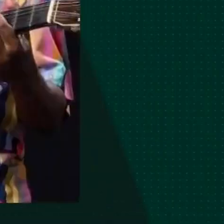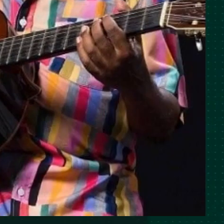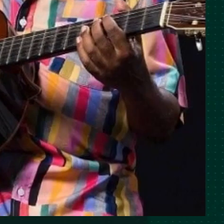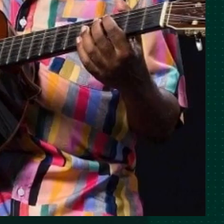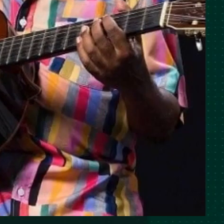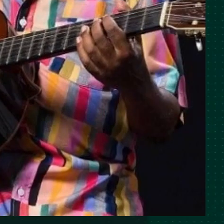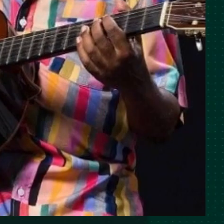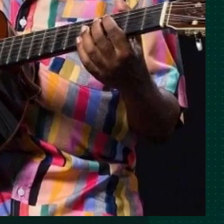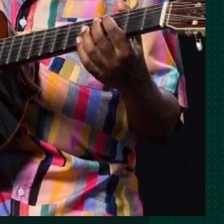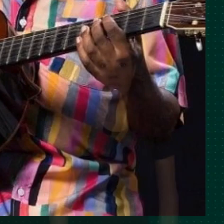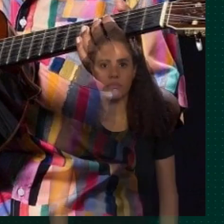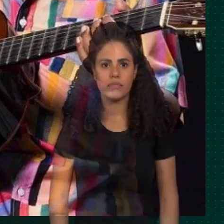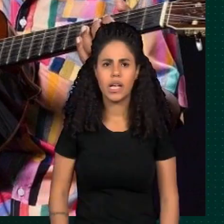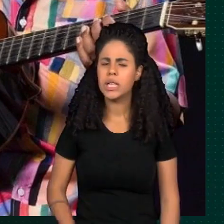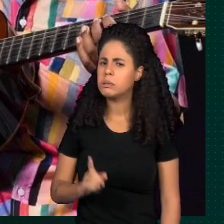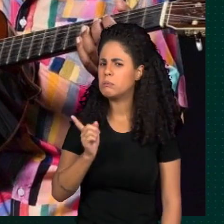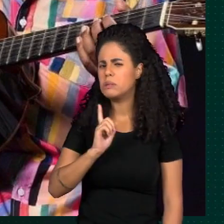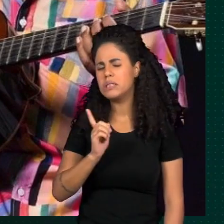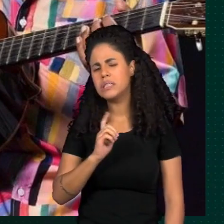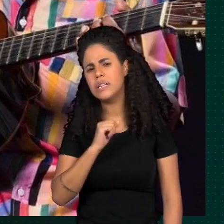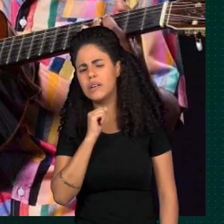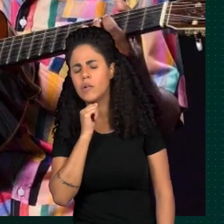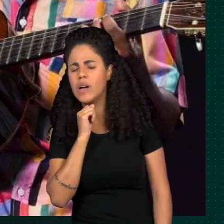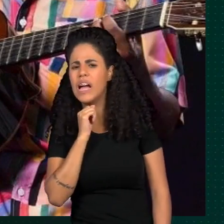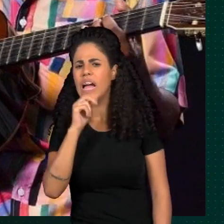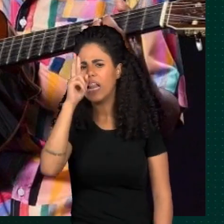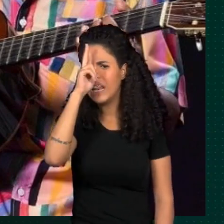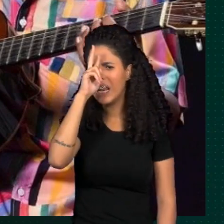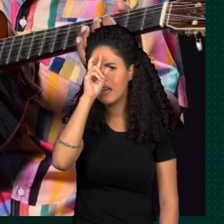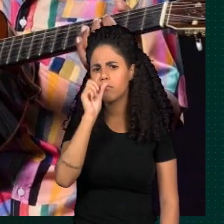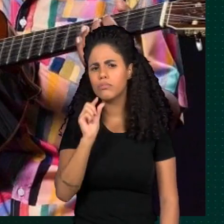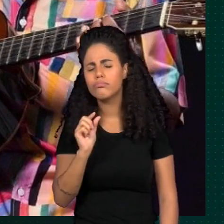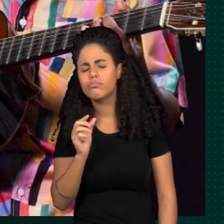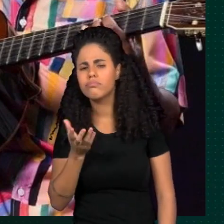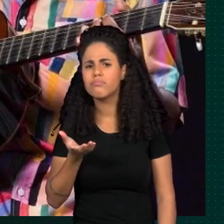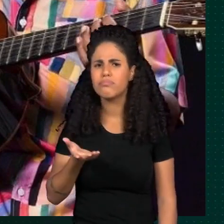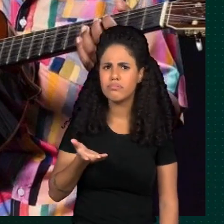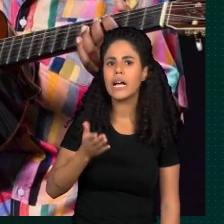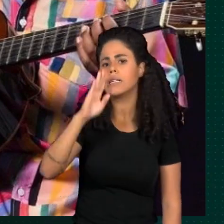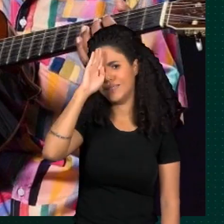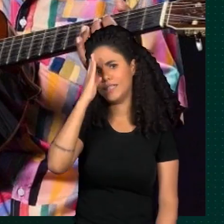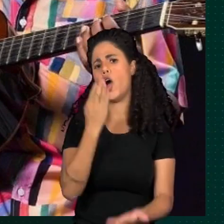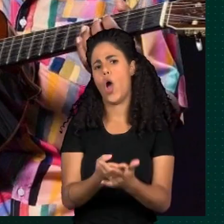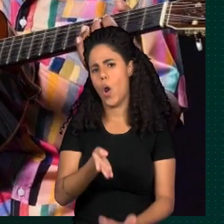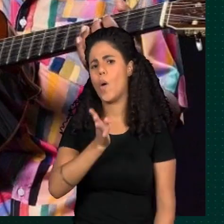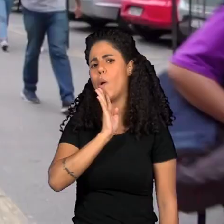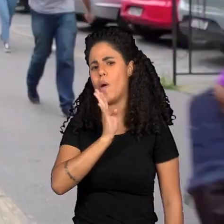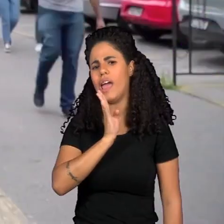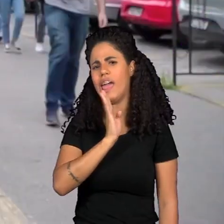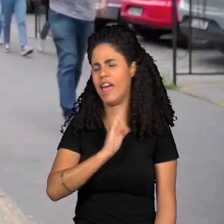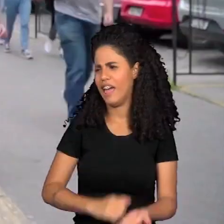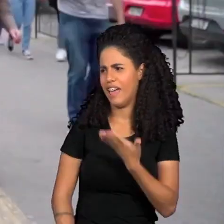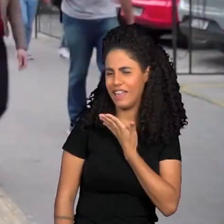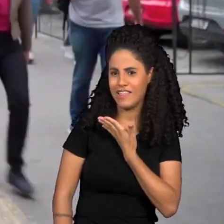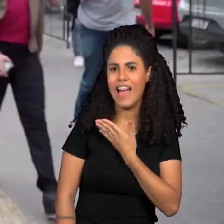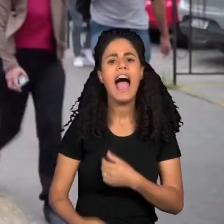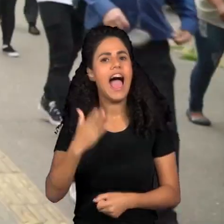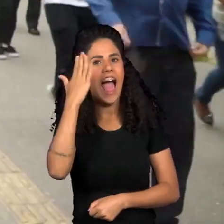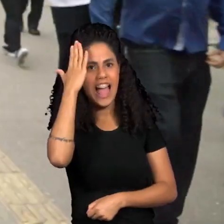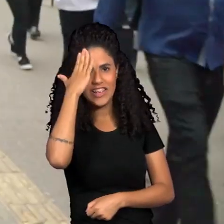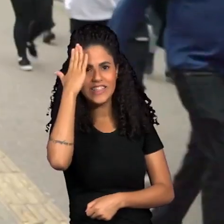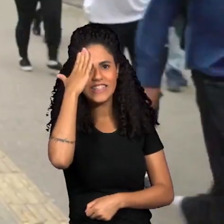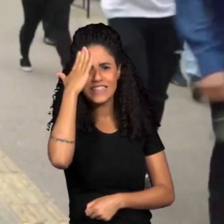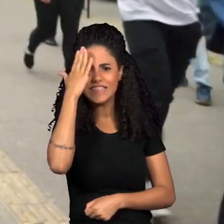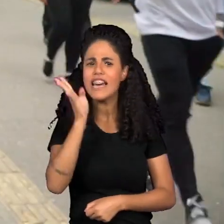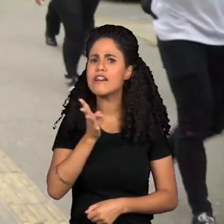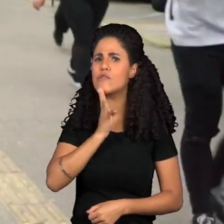Não. Me lembro de Djavan, talvez não seja. Com certeza, conheço muito bem, escuto bastante. Esse aqui eu sei, esse aqui é o...